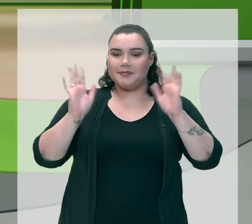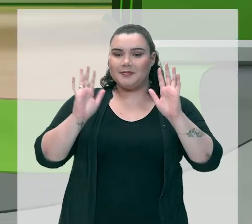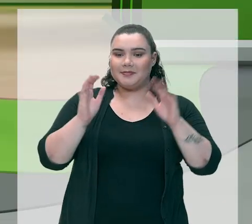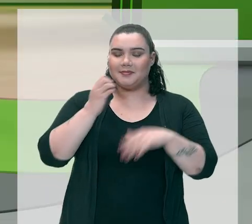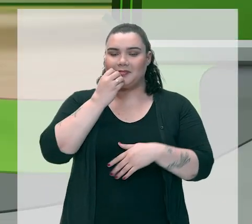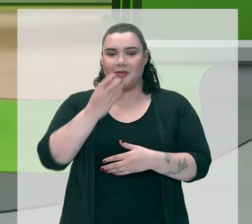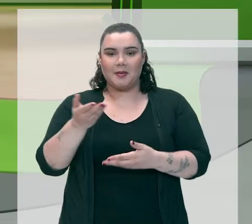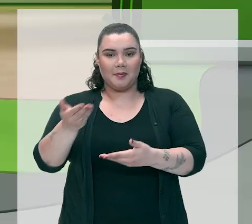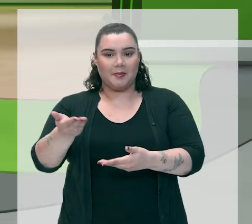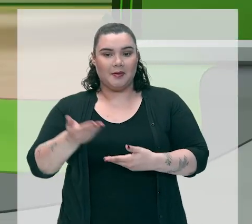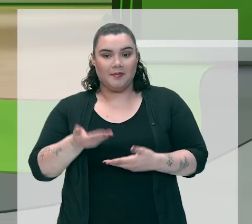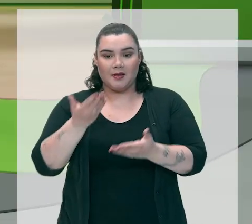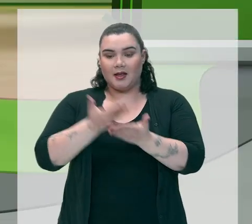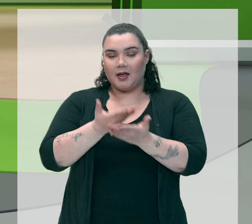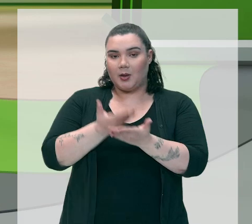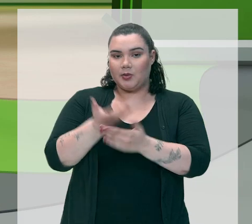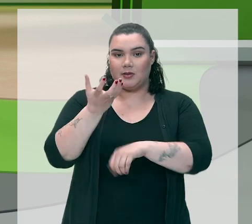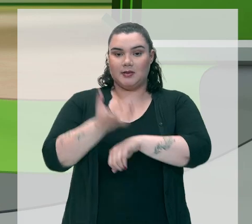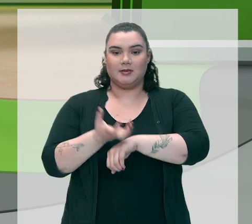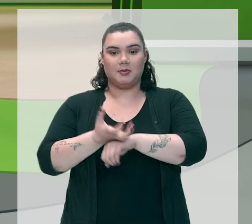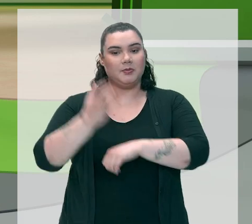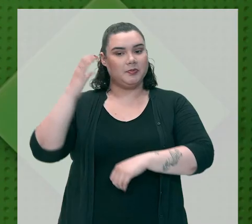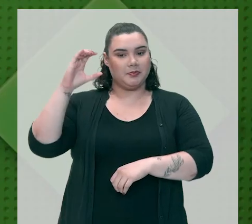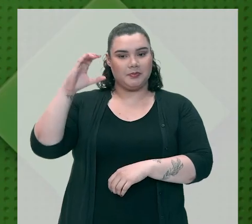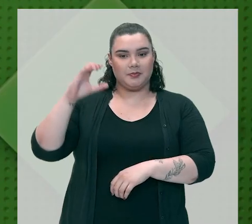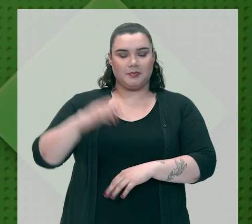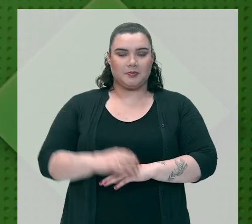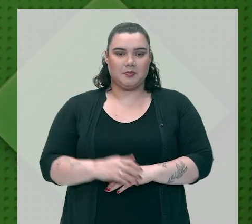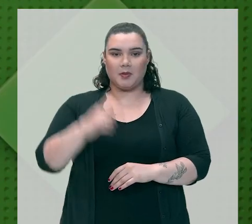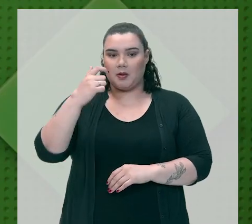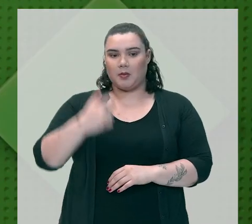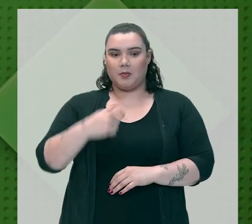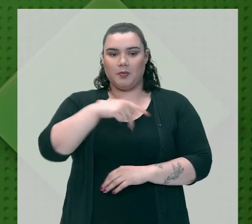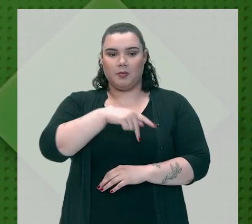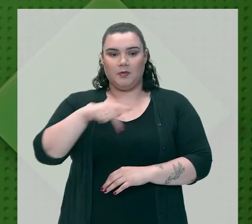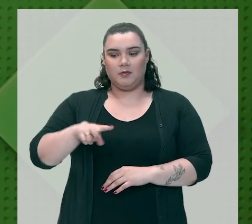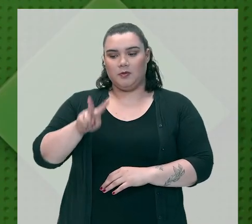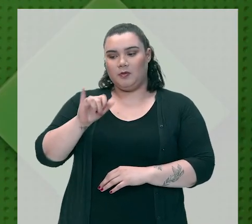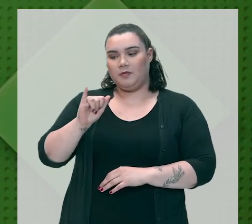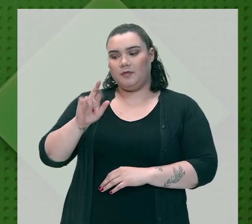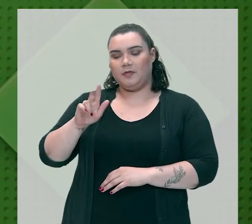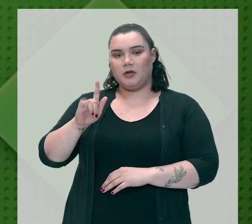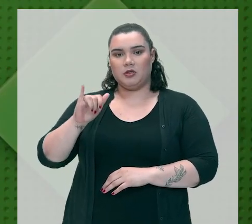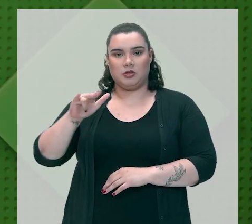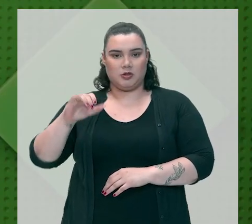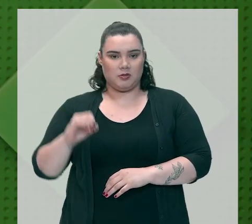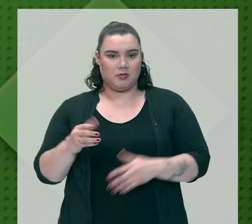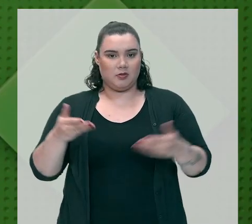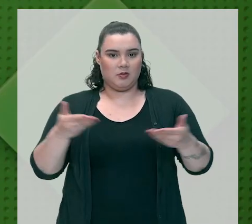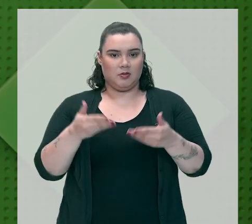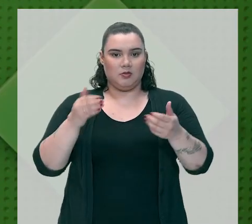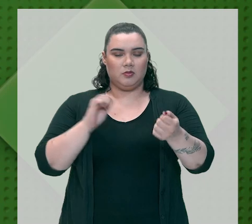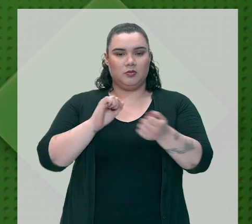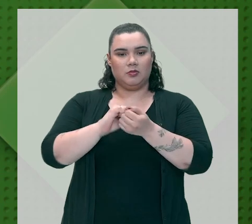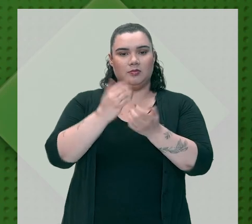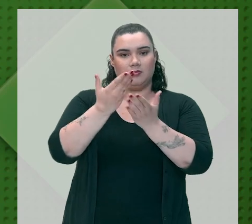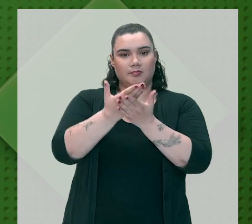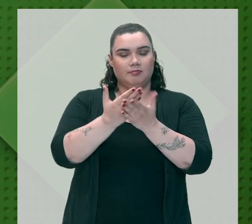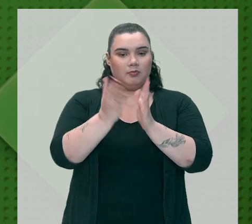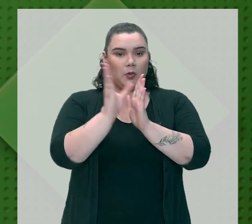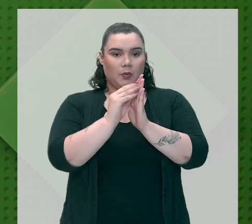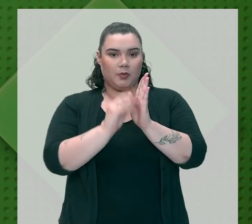Olá, sejam todos muito bem-vindos aí a mais uma aula de ciências. Eu sou o professor Virgílio Guedes e a partir de agora você acompanha comigo aí